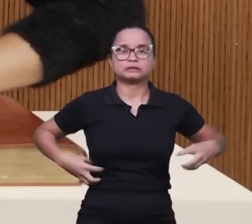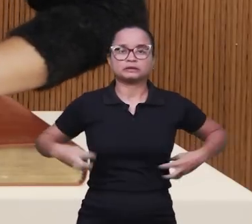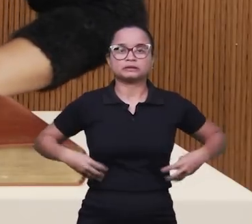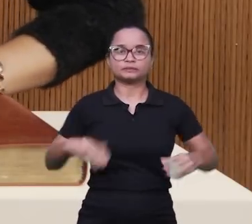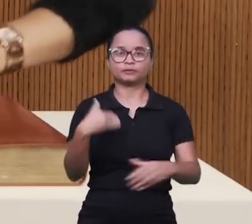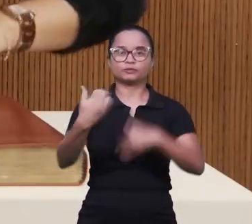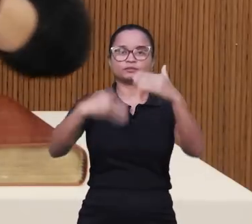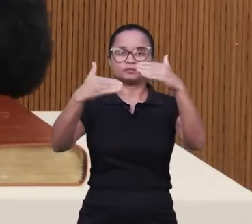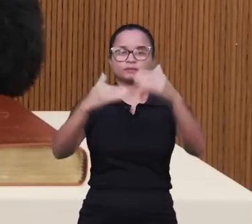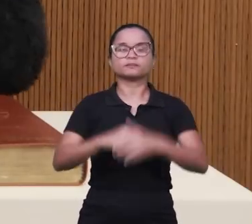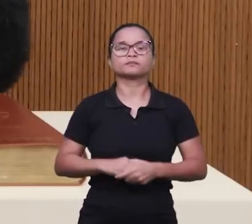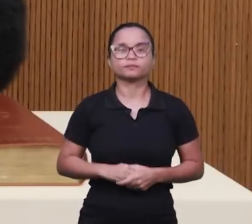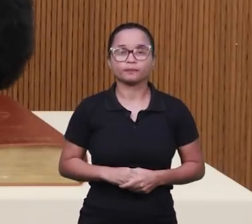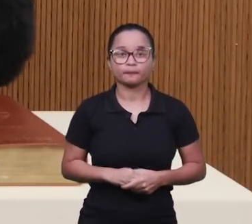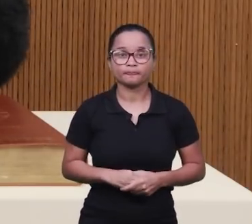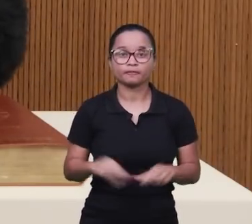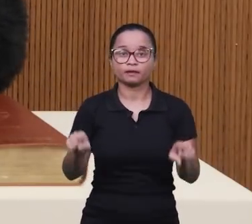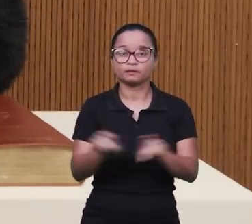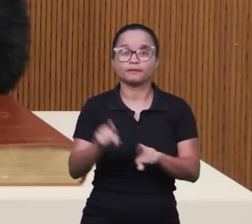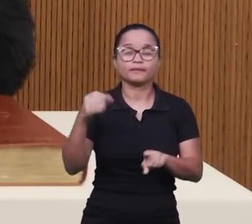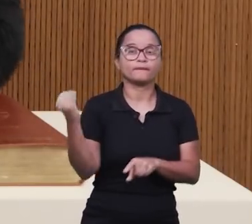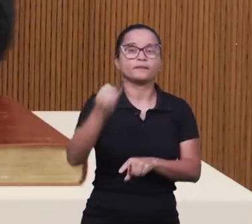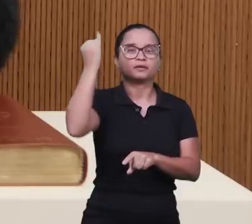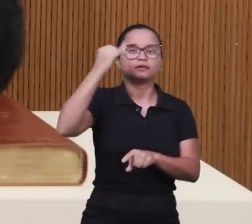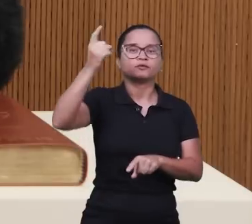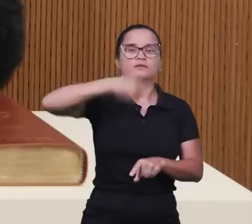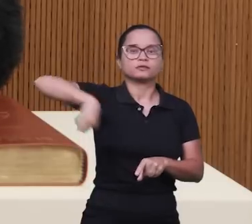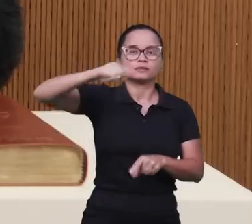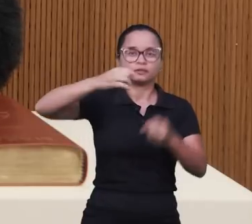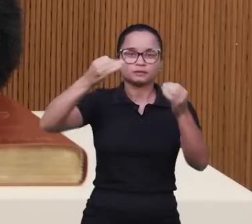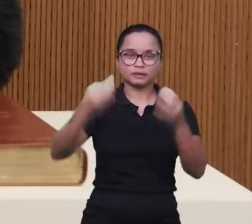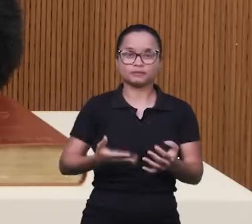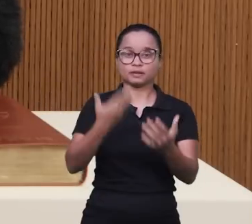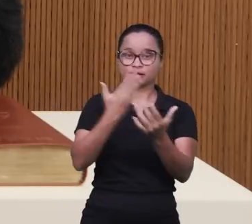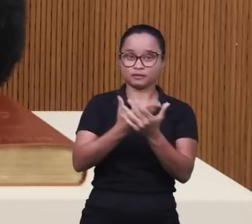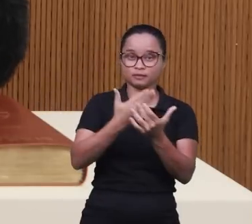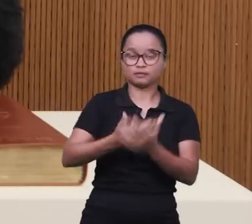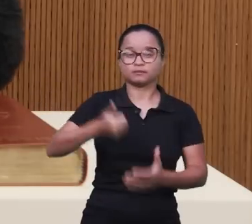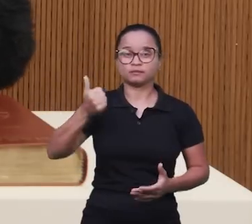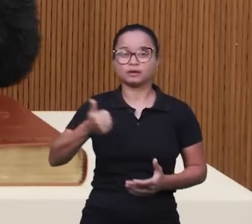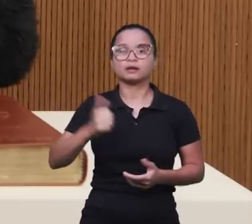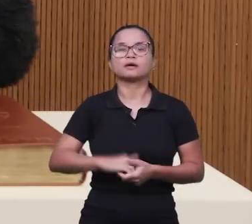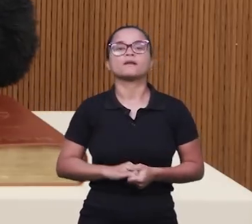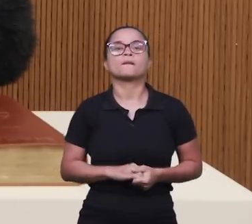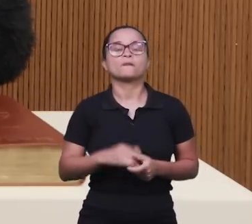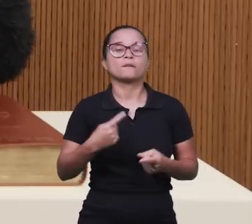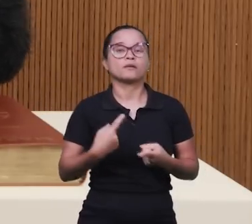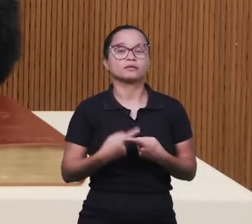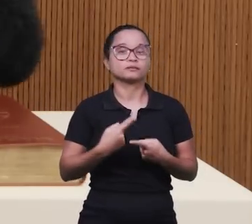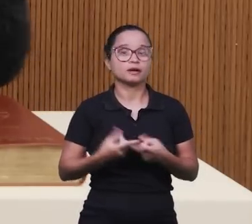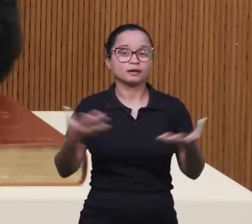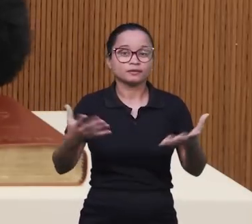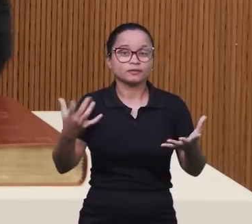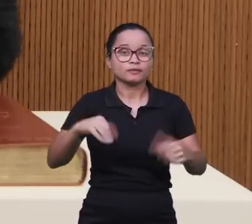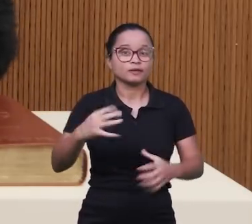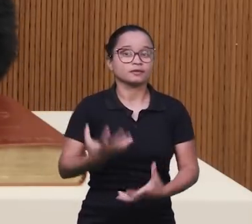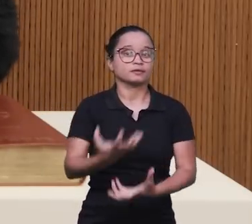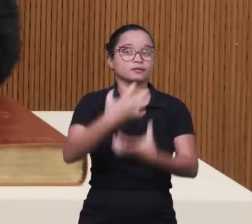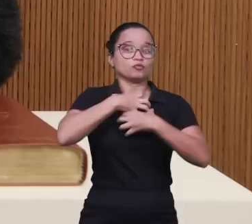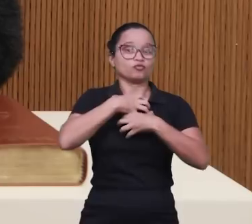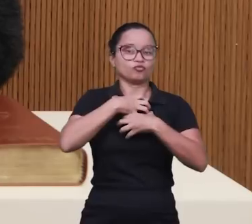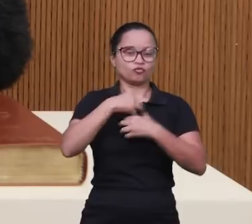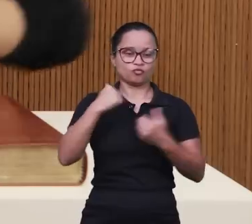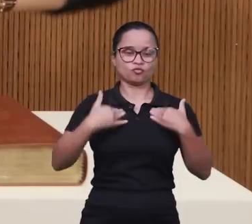para desenvolver uma palavra muito importante que nós falamos lá na nossa primeira aula, que é a propriocepção. Você vai sentir tudo